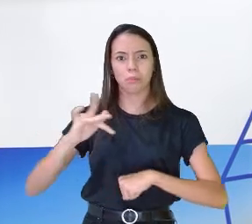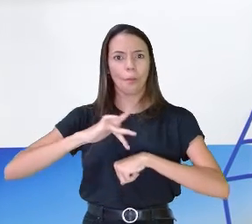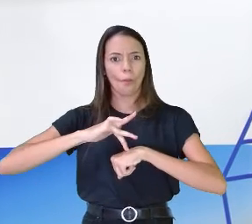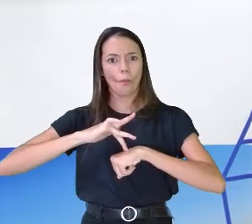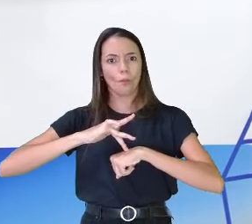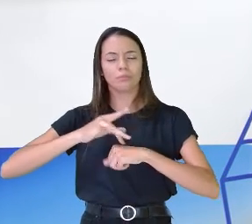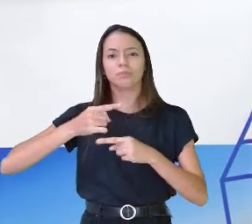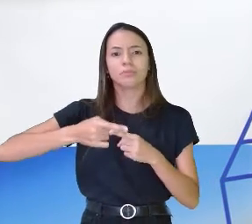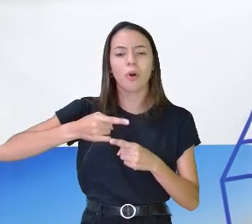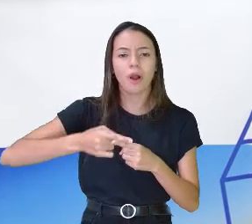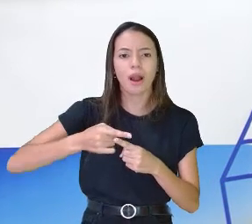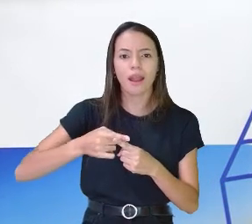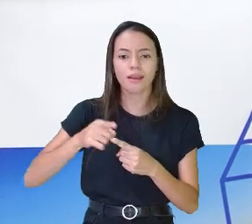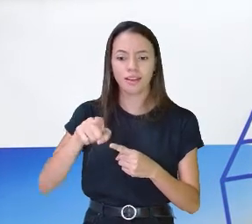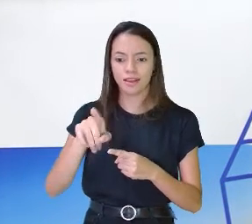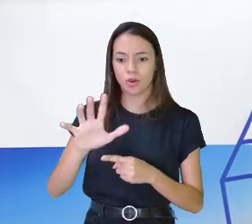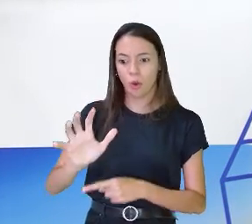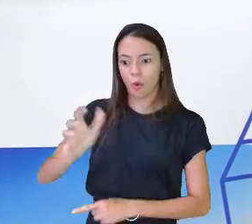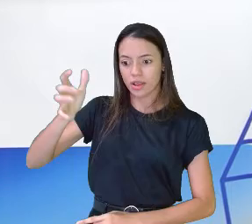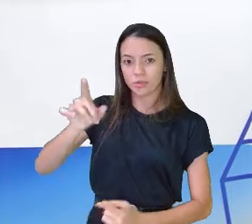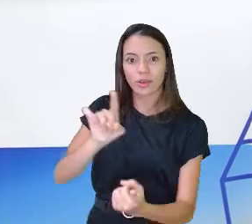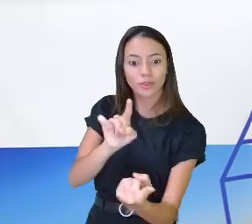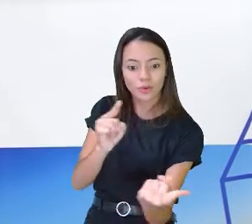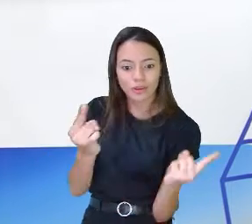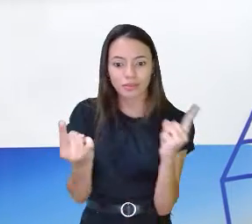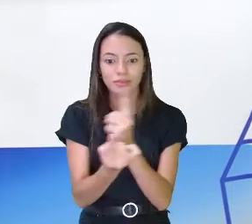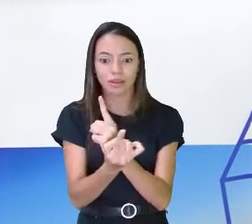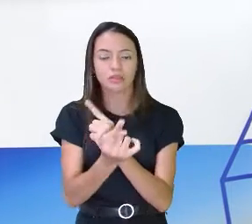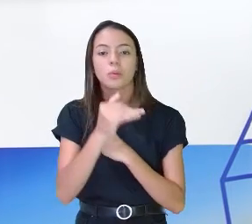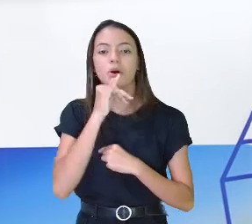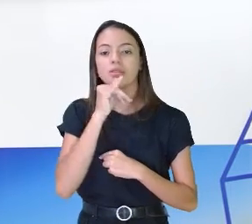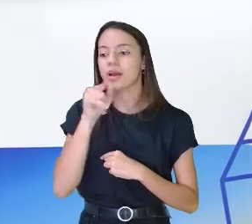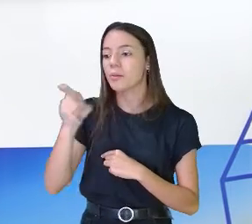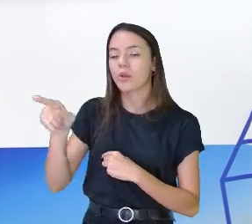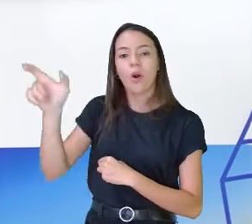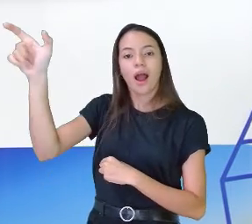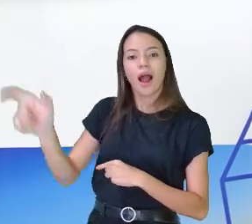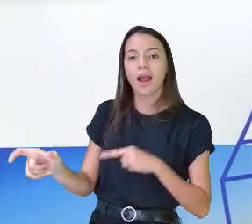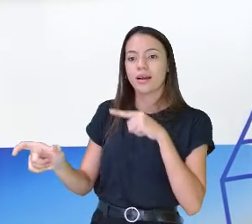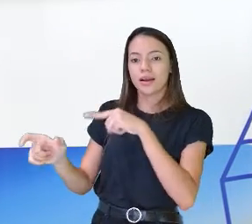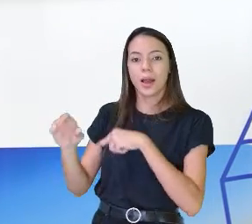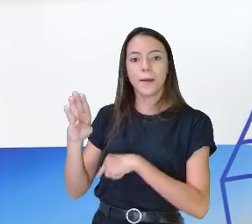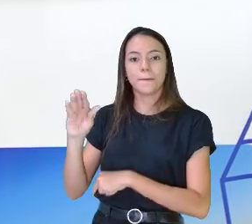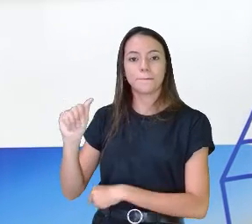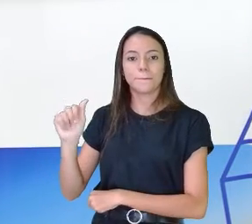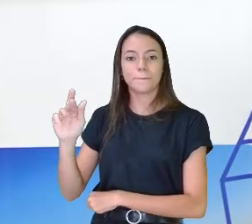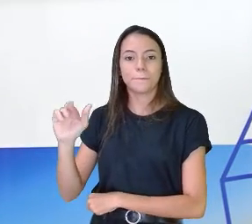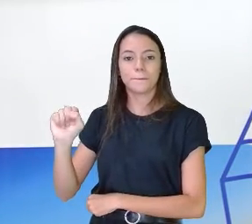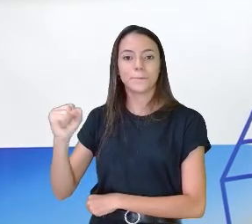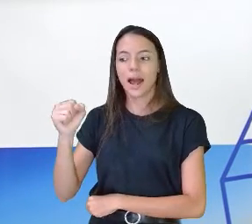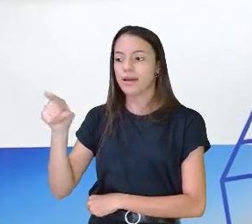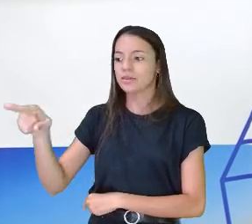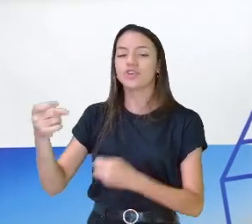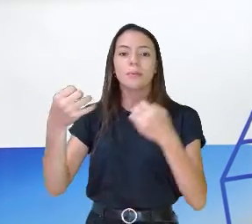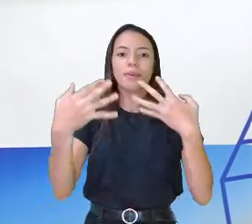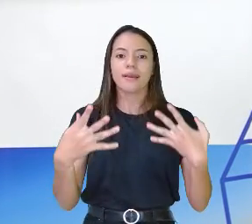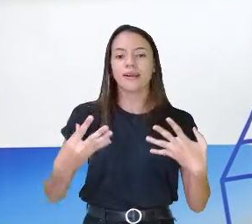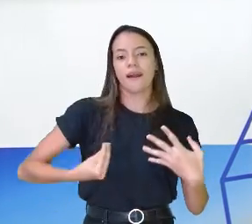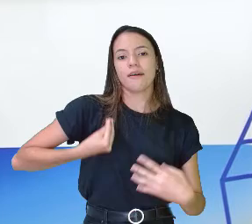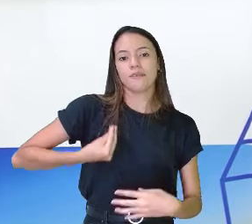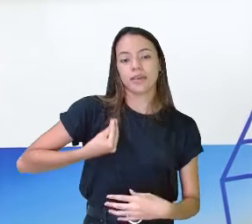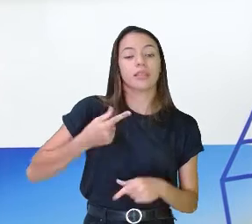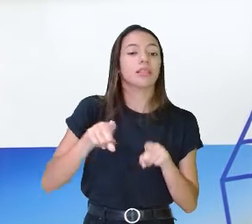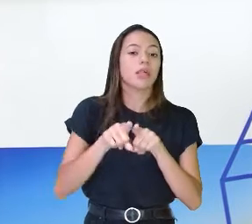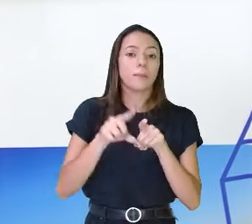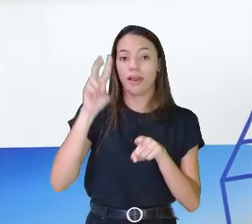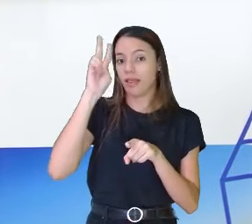inverte os fatos. E aí, ele vai rememorar a sua vida e lembra-se de Marcela, uma mulher que ele